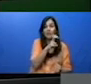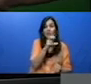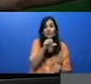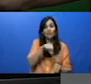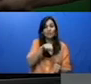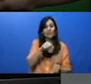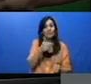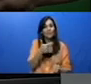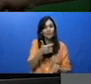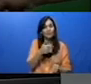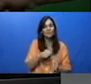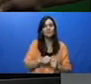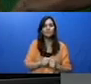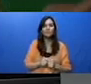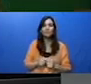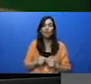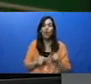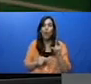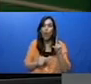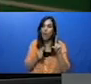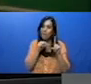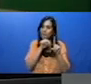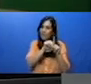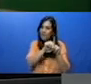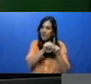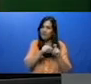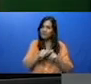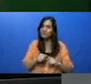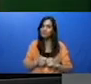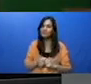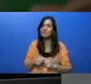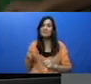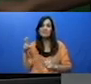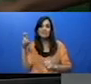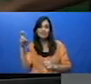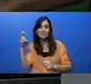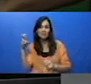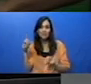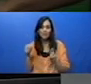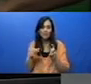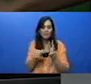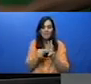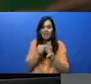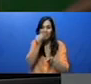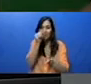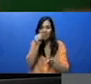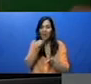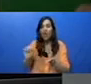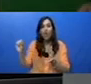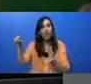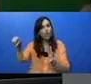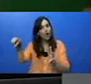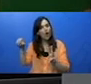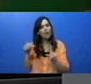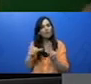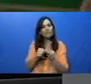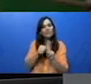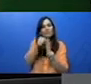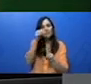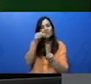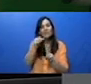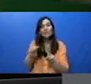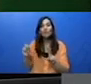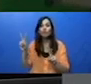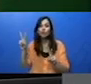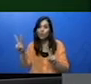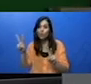1.592. 1 milhar, 5 centenas, 9 dezenas e 2